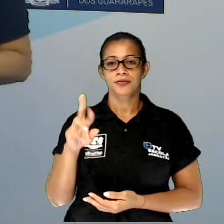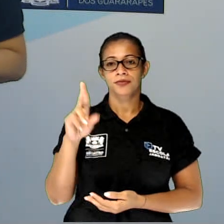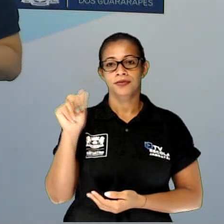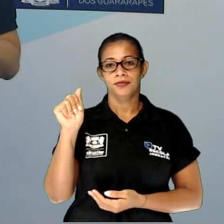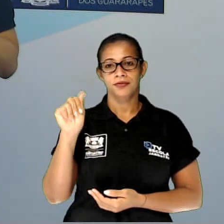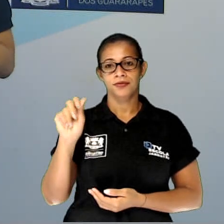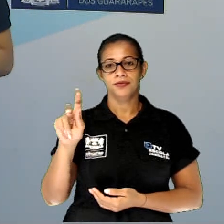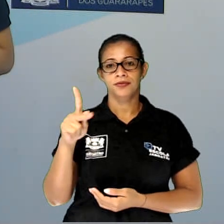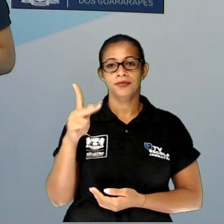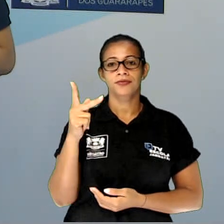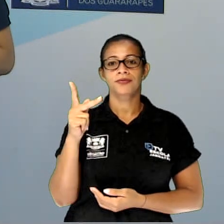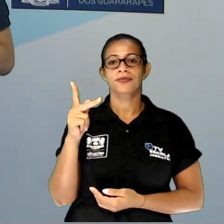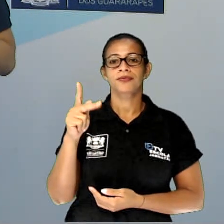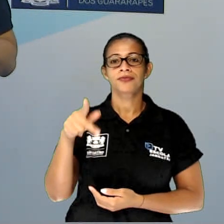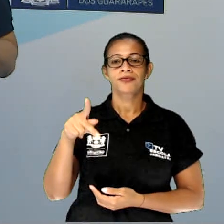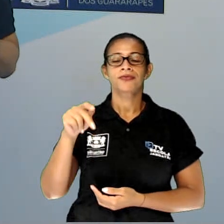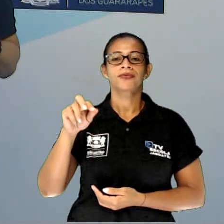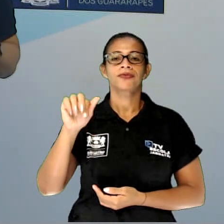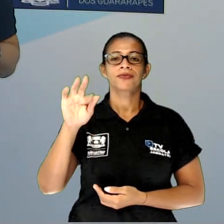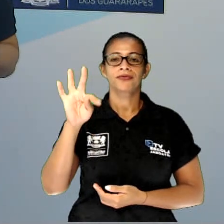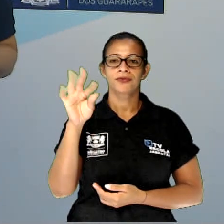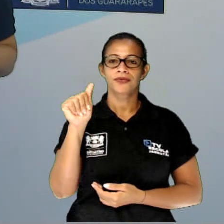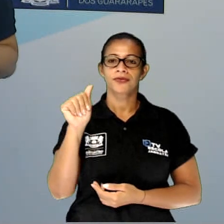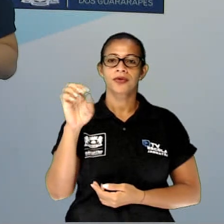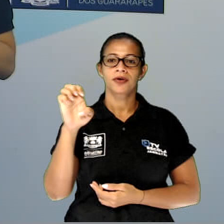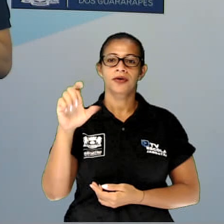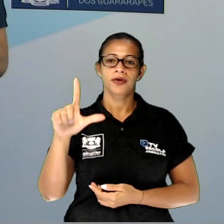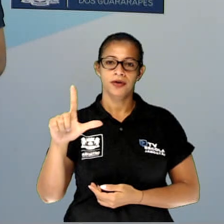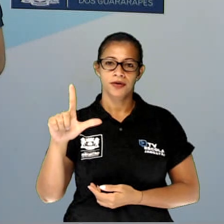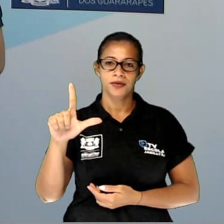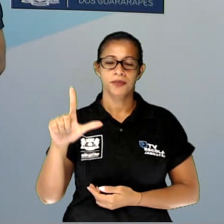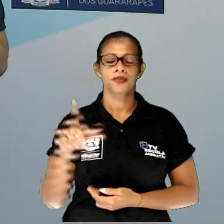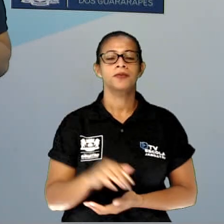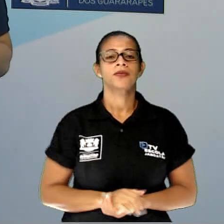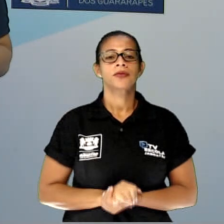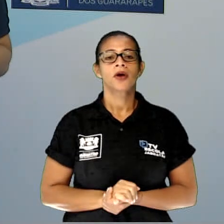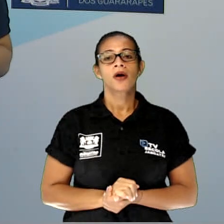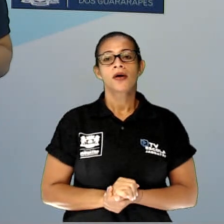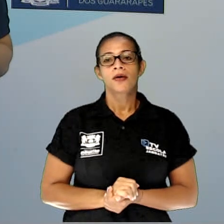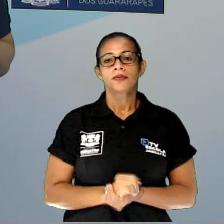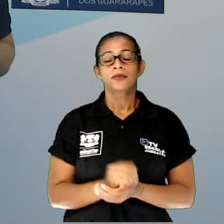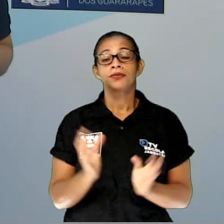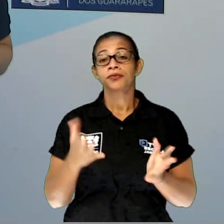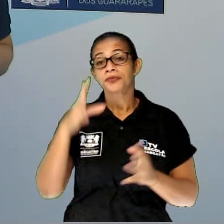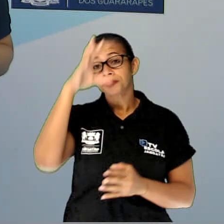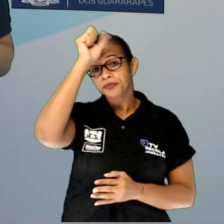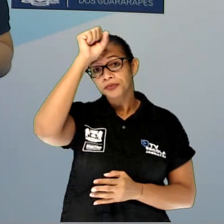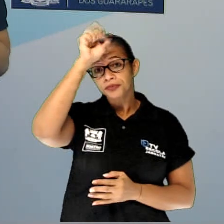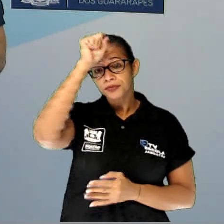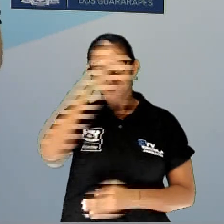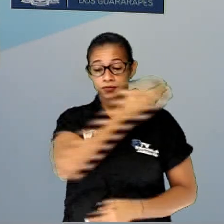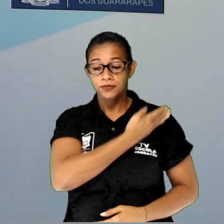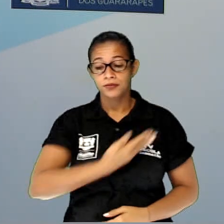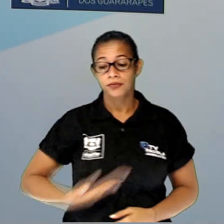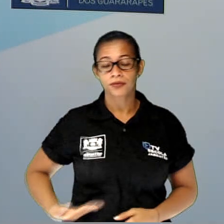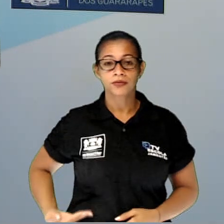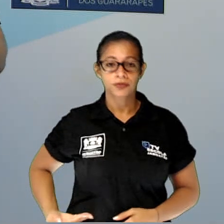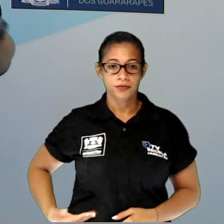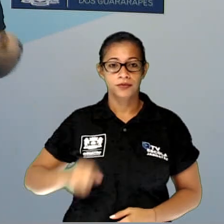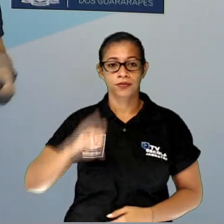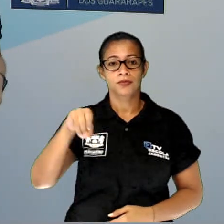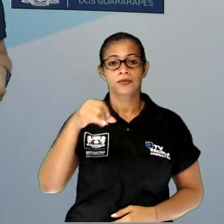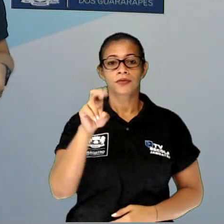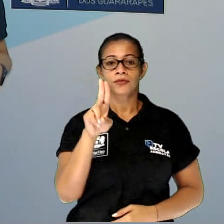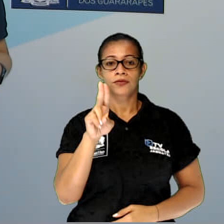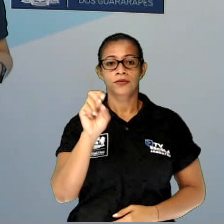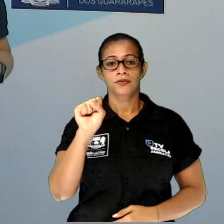Rafael e na aula de hoje a gente vai conversar um pouco sobre o governo de Juscelino Kubitschek, ou JK, como ele ficou